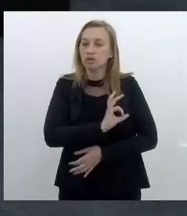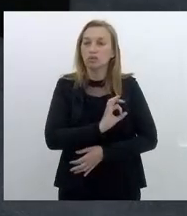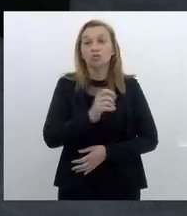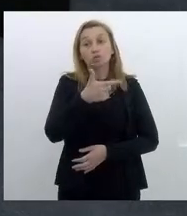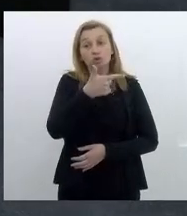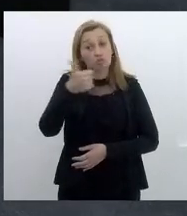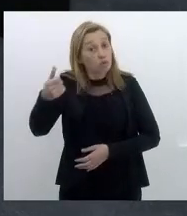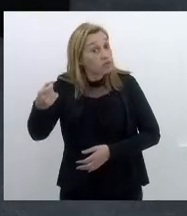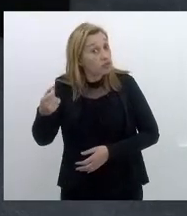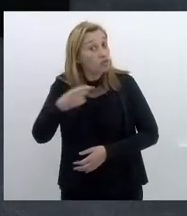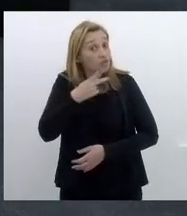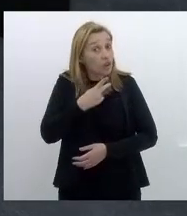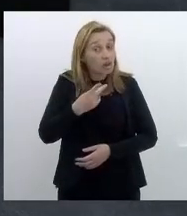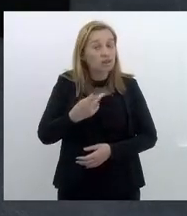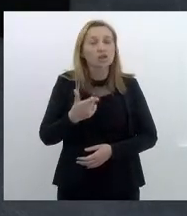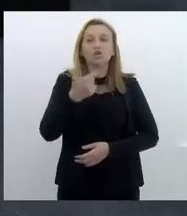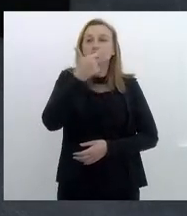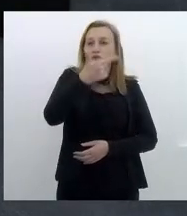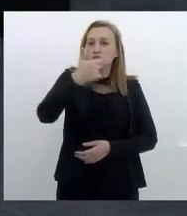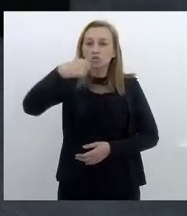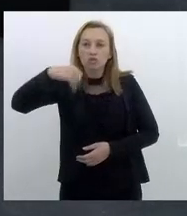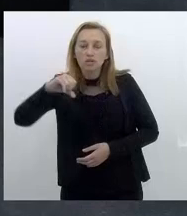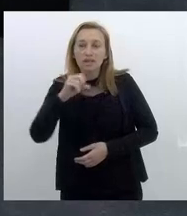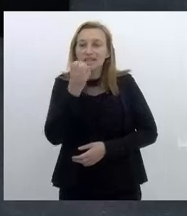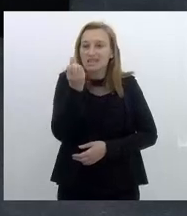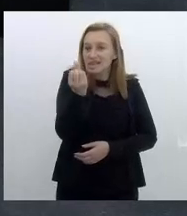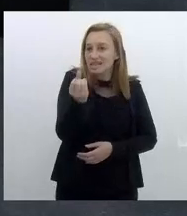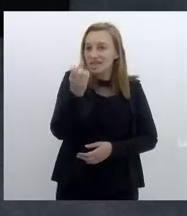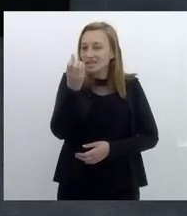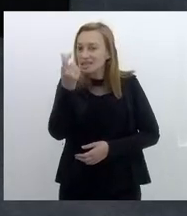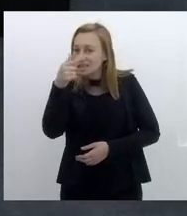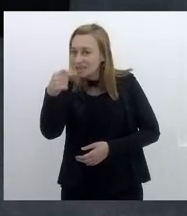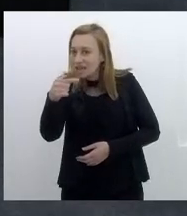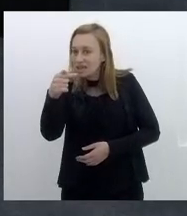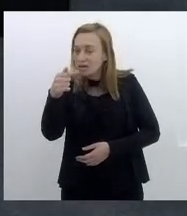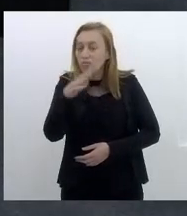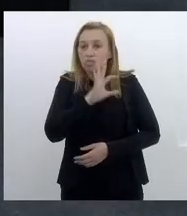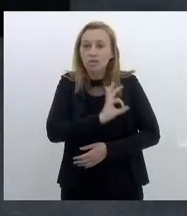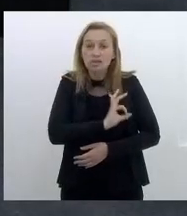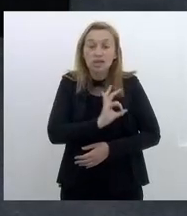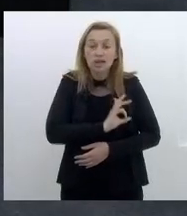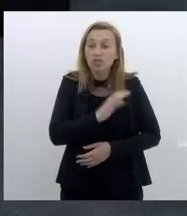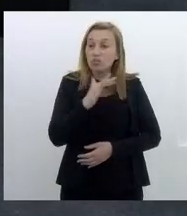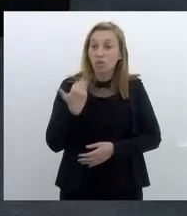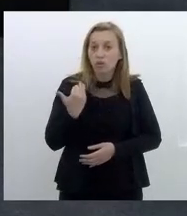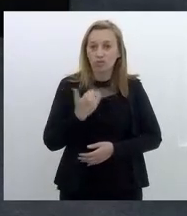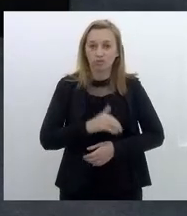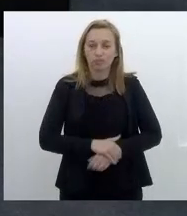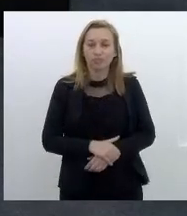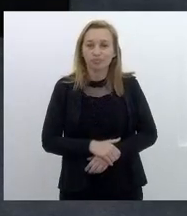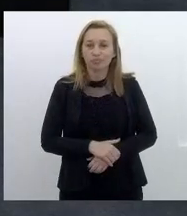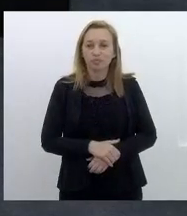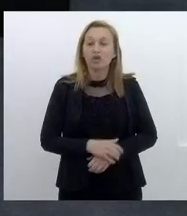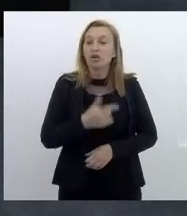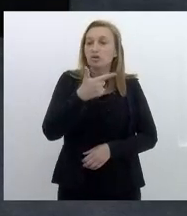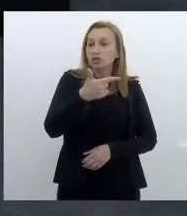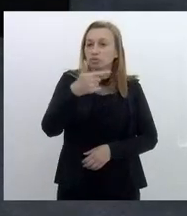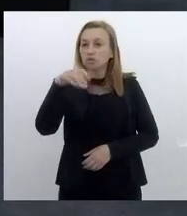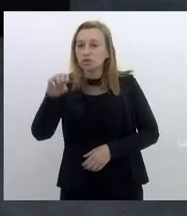2020 em 2019 foram 67 policiais mortos em